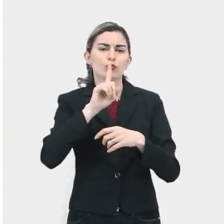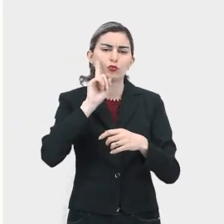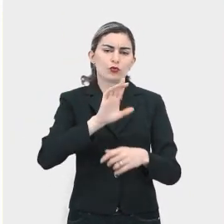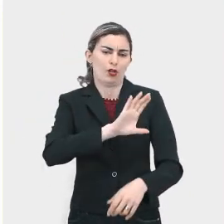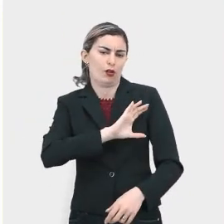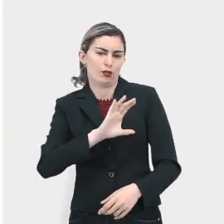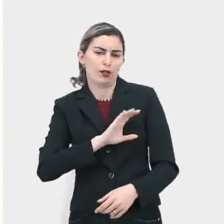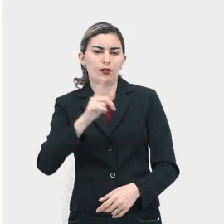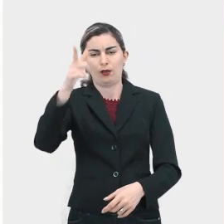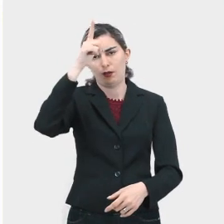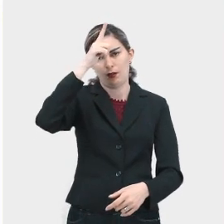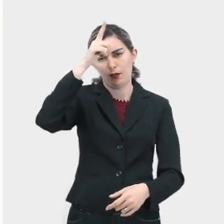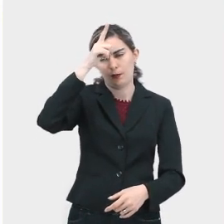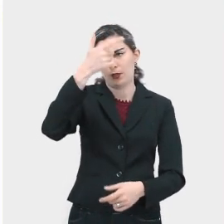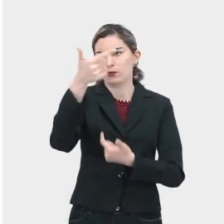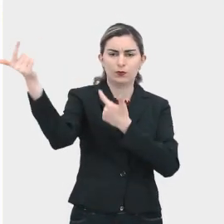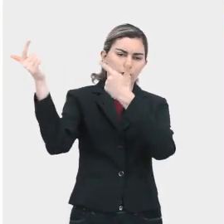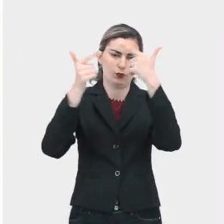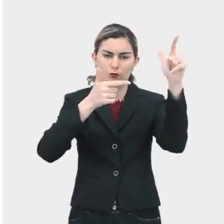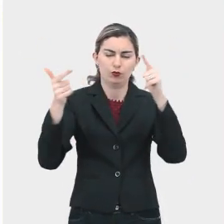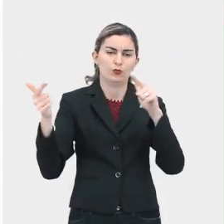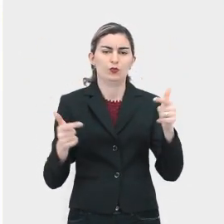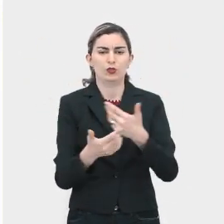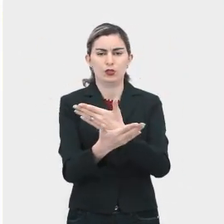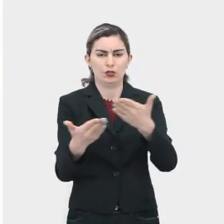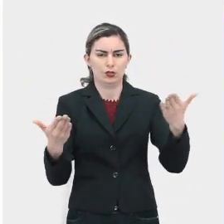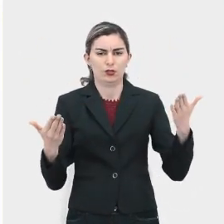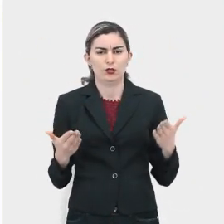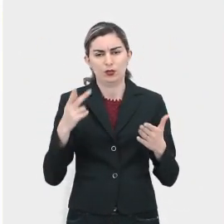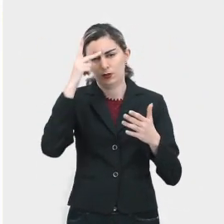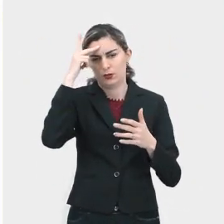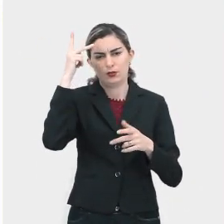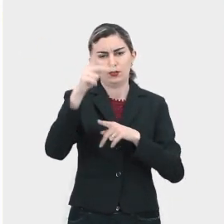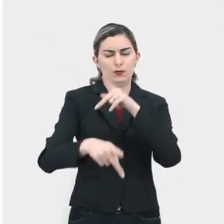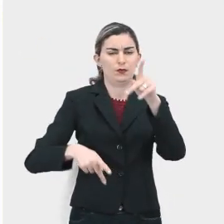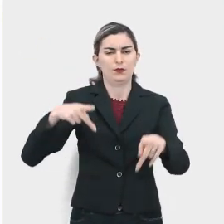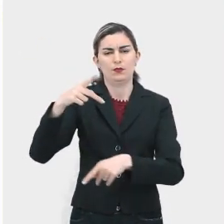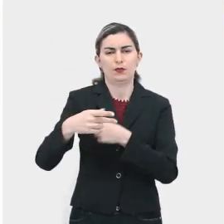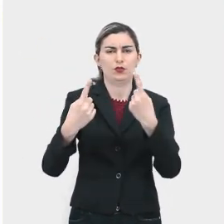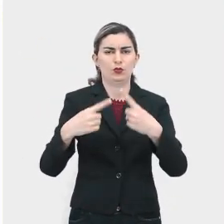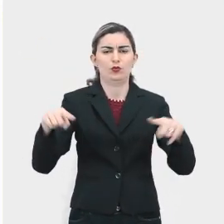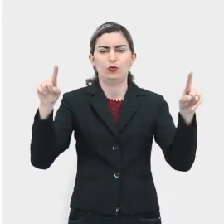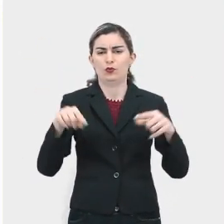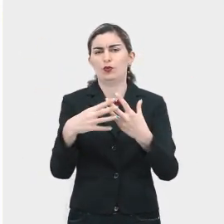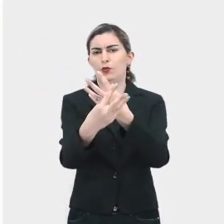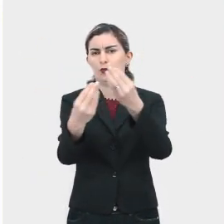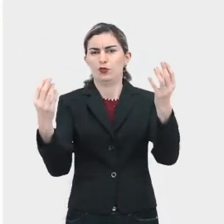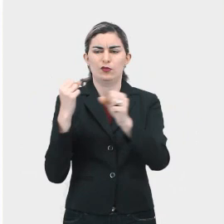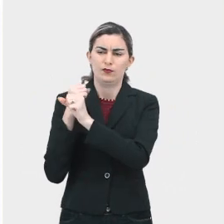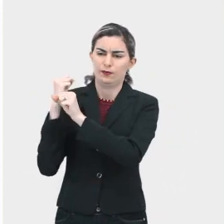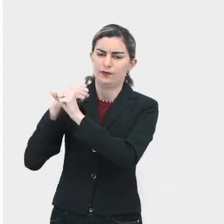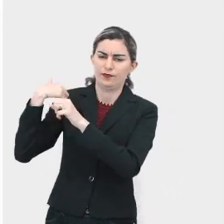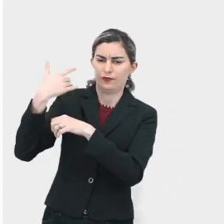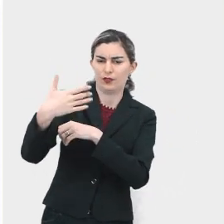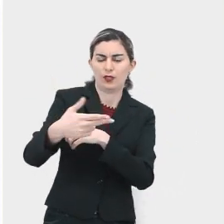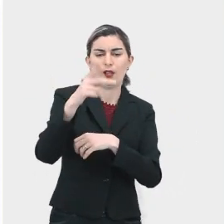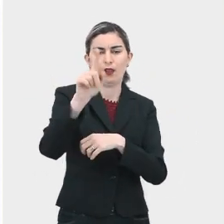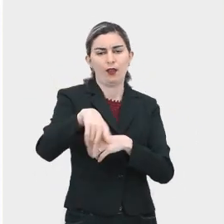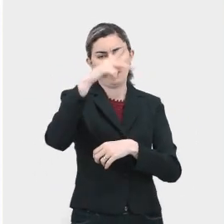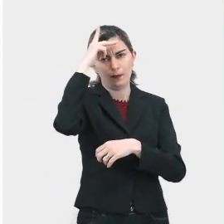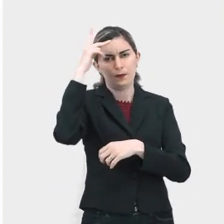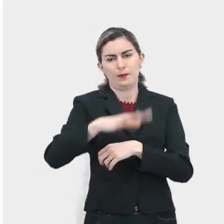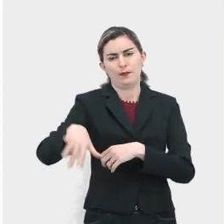Alemanha, entre outros. Então, Silvério Pessoa está no cenário musical há muitos anos e ele é uma das pessoas